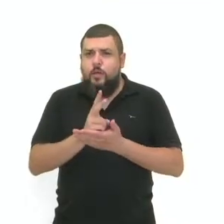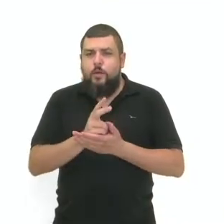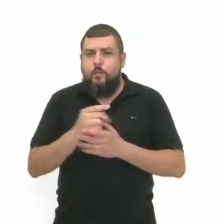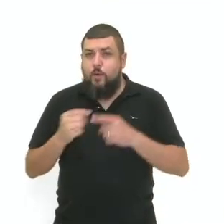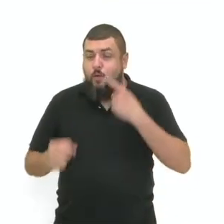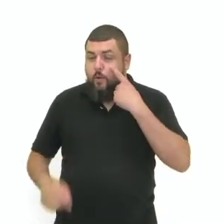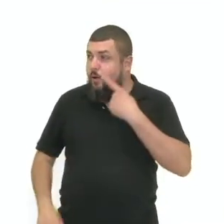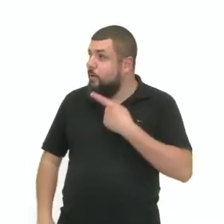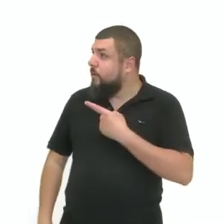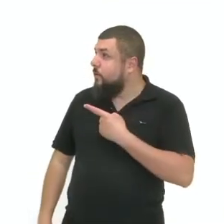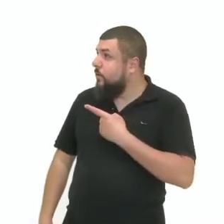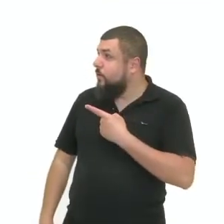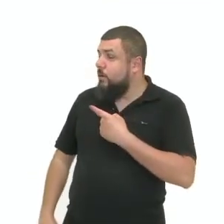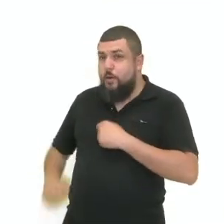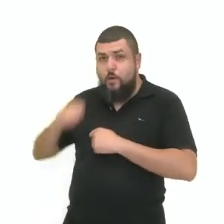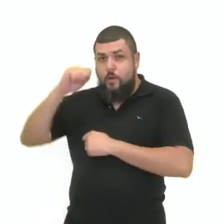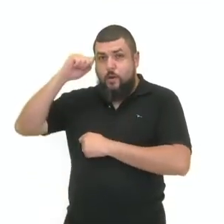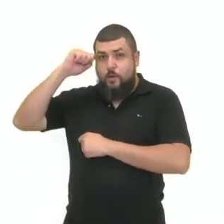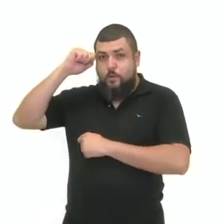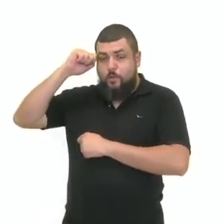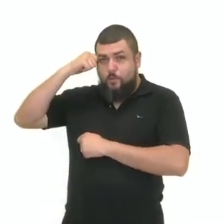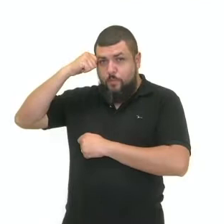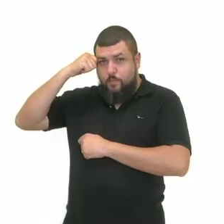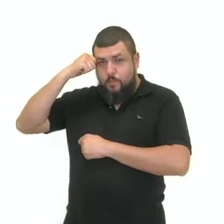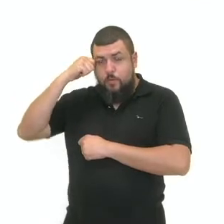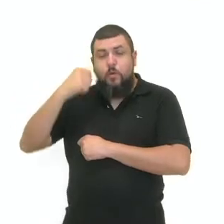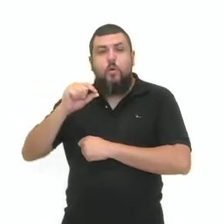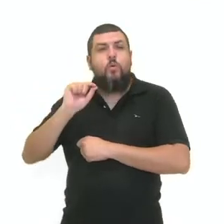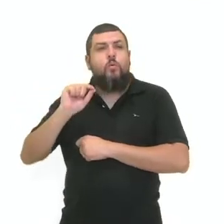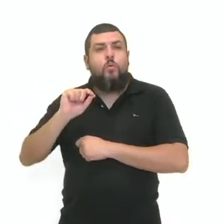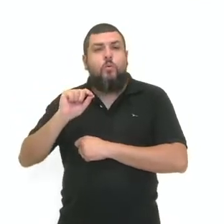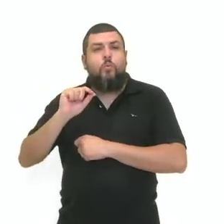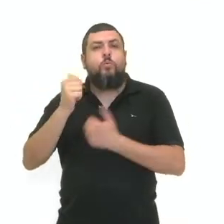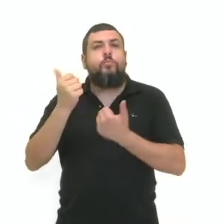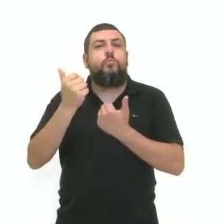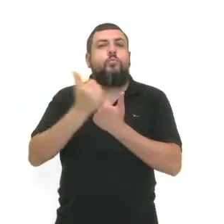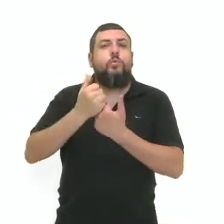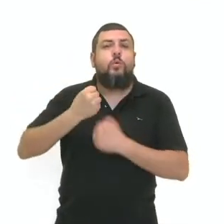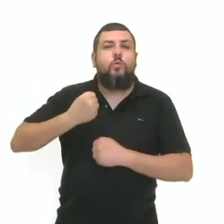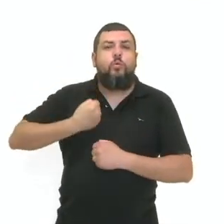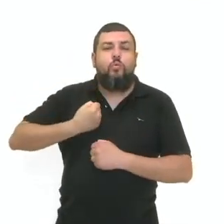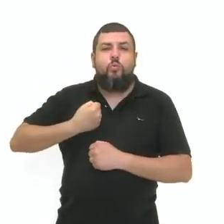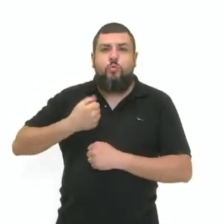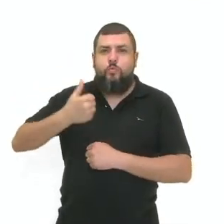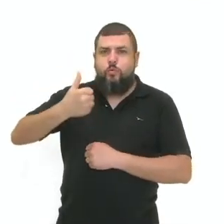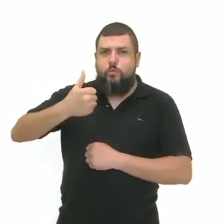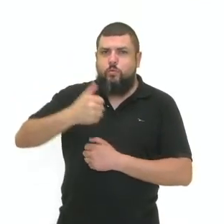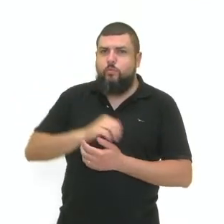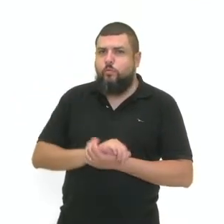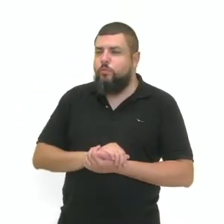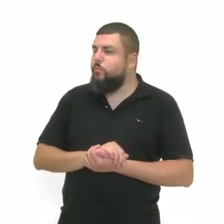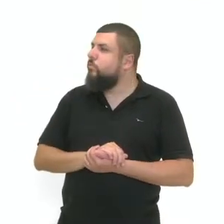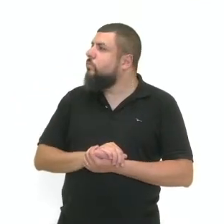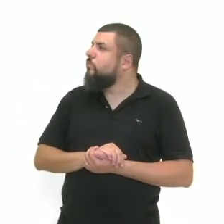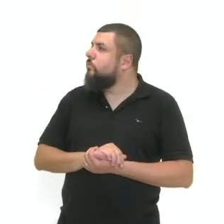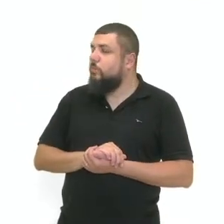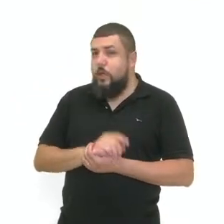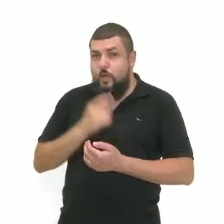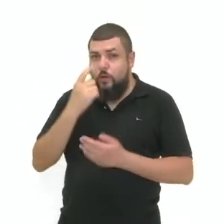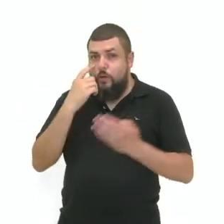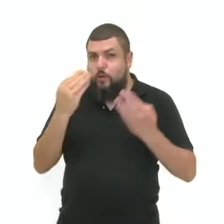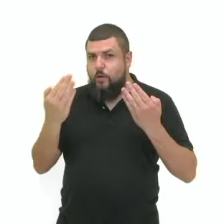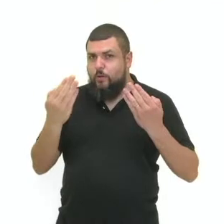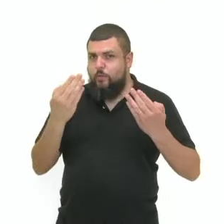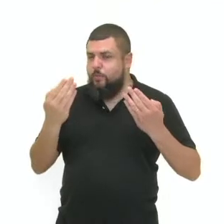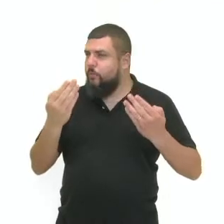triângulo Pascal começam e terminam por 1. Então, observe aqui nessa construção. Lembrando aqui, então, o que nós